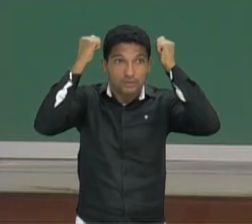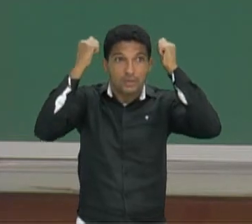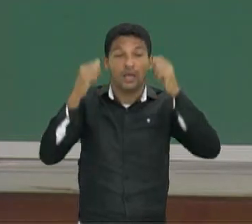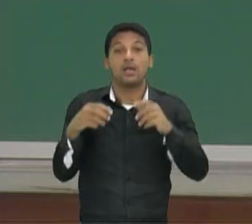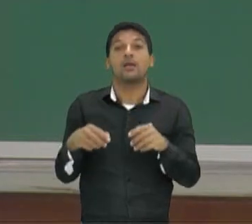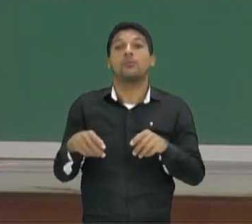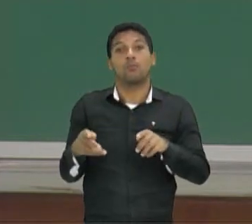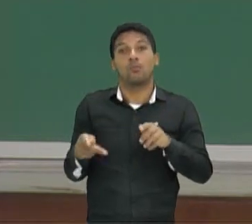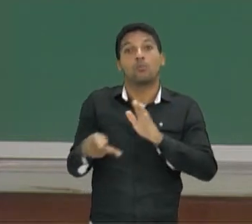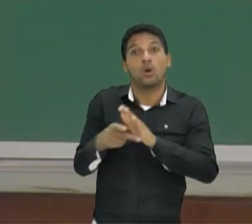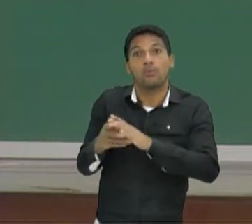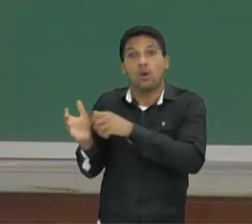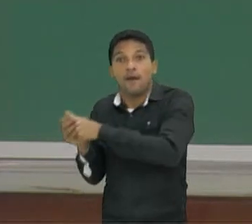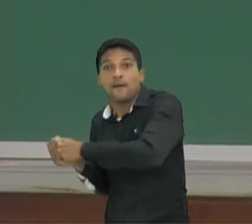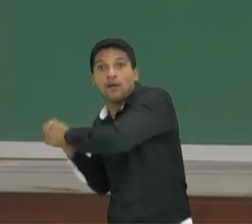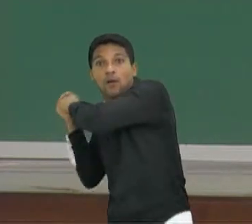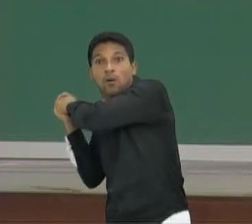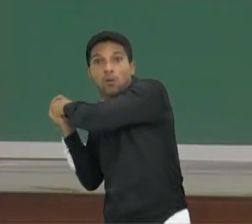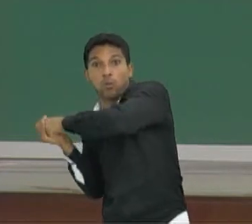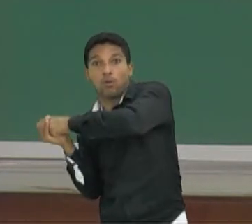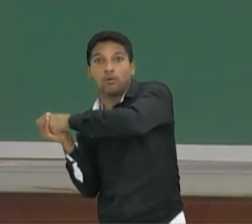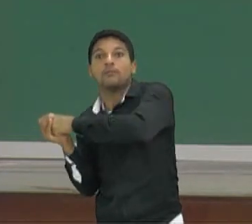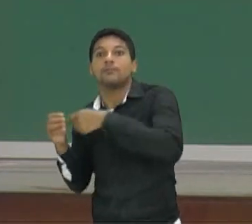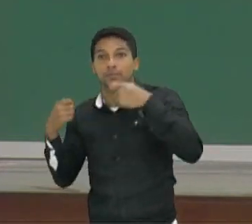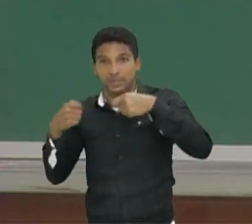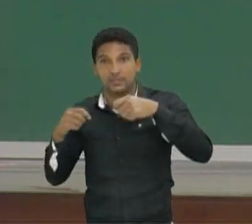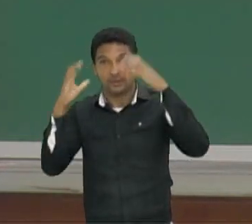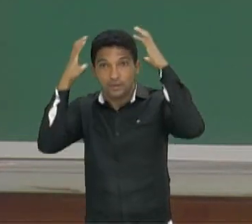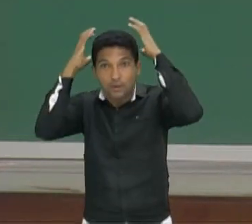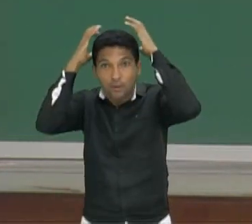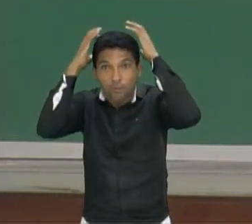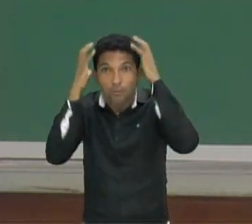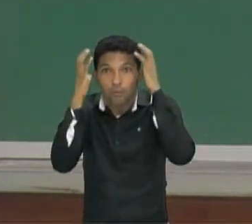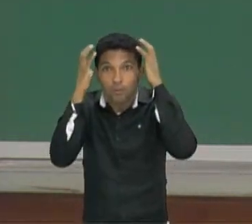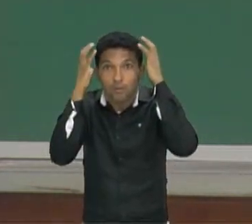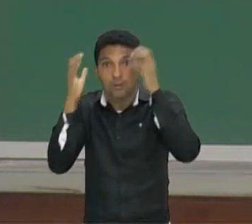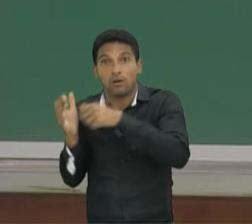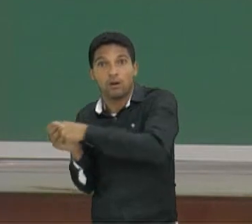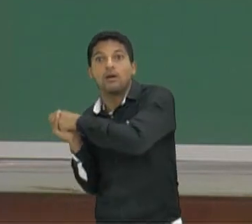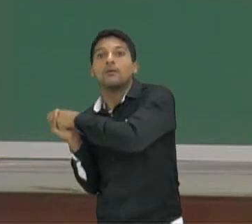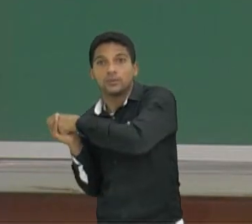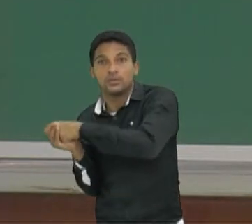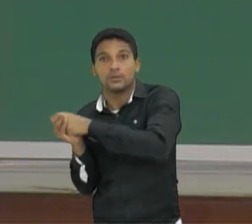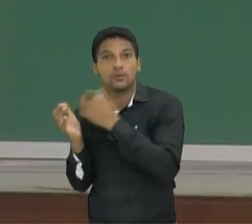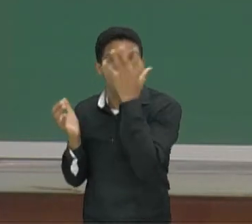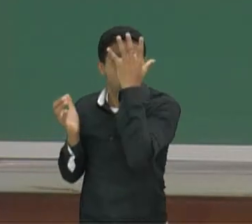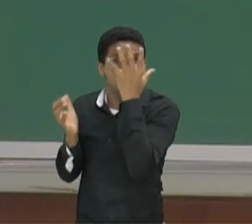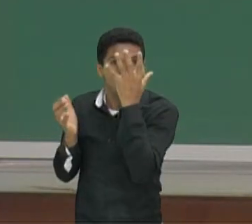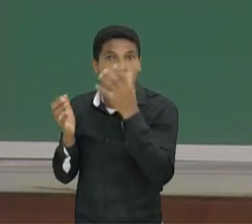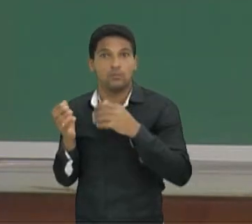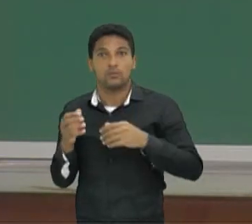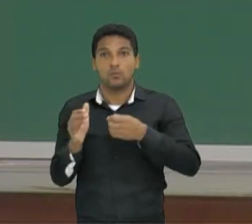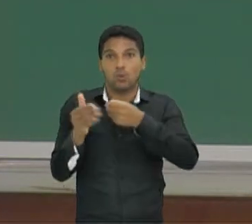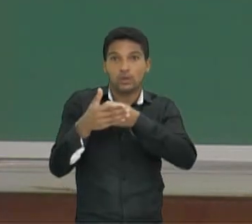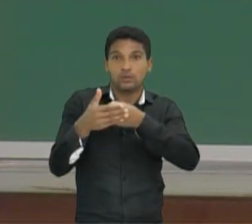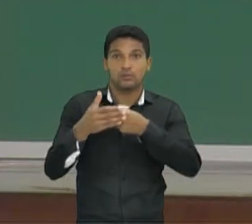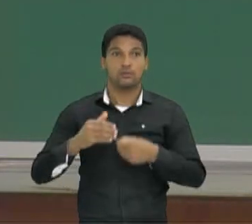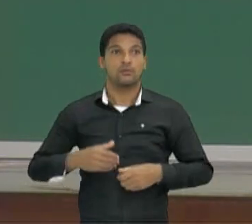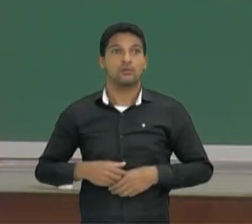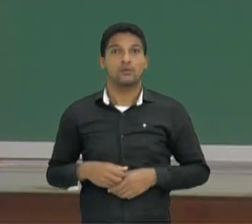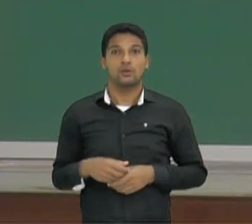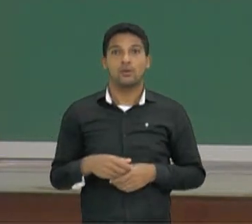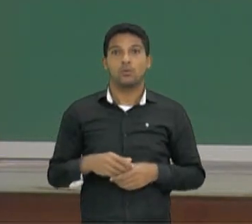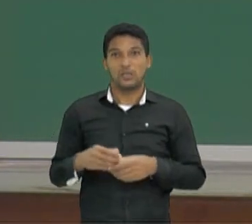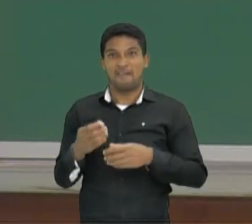também, ele pode. Mas no momento que ele está rebatendo, ele precisa usar o capacete para sua proteção também, porque a bolinha de arremesso ela